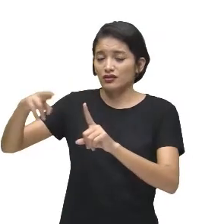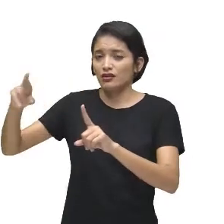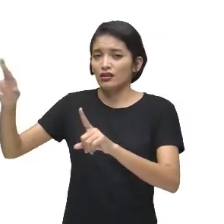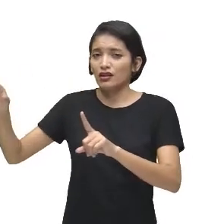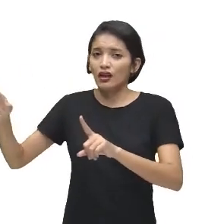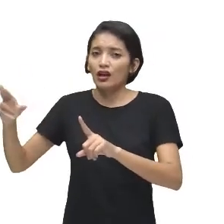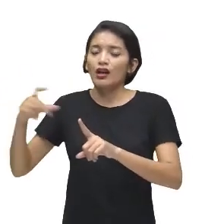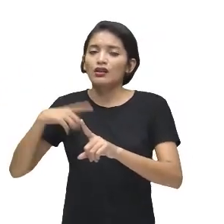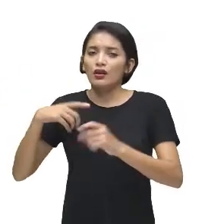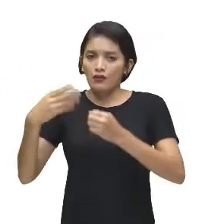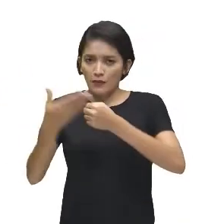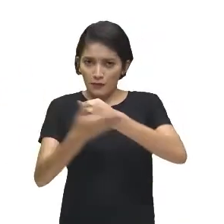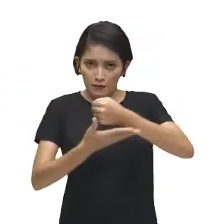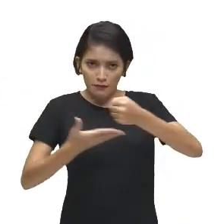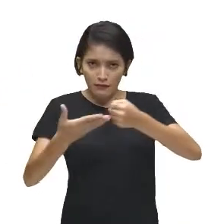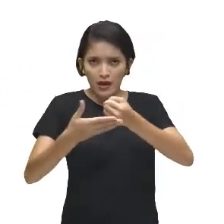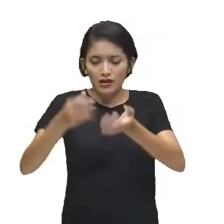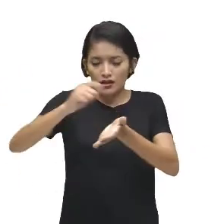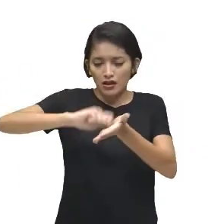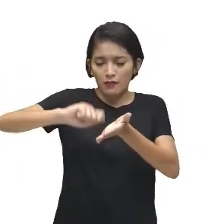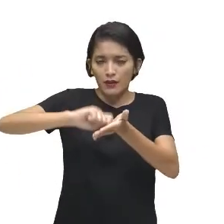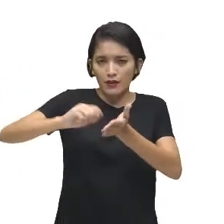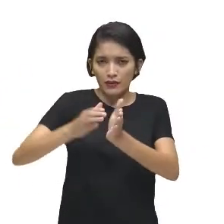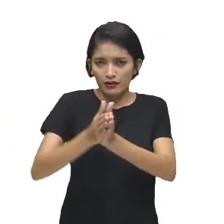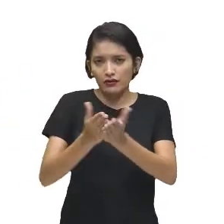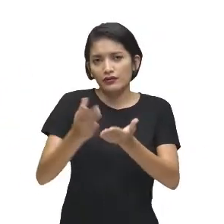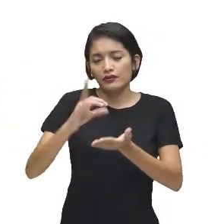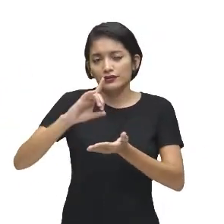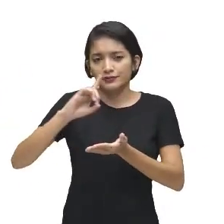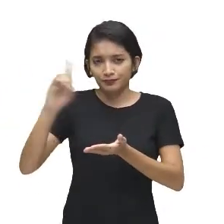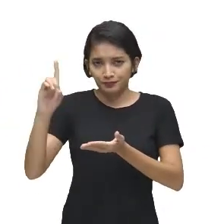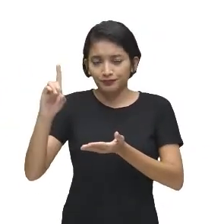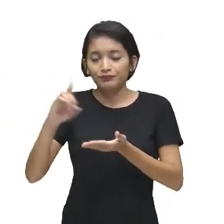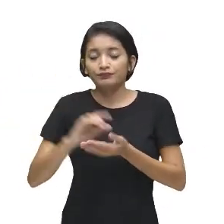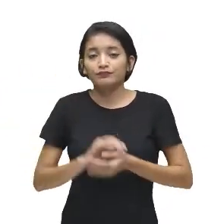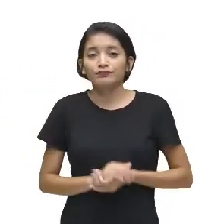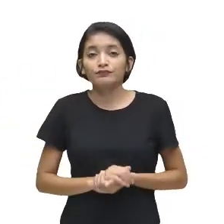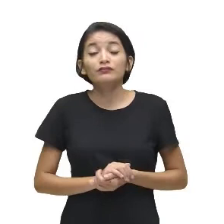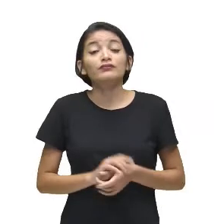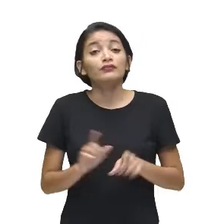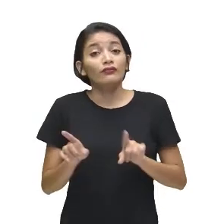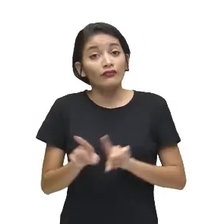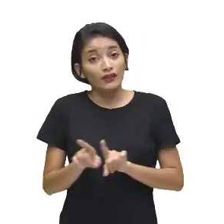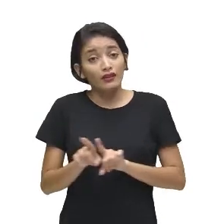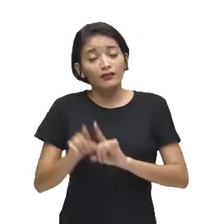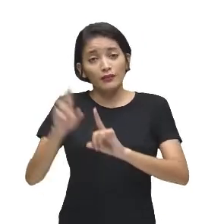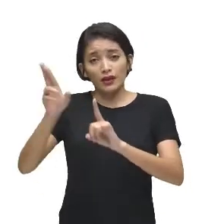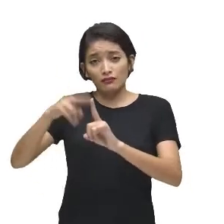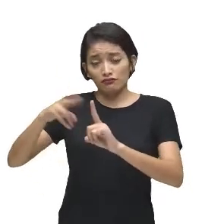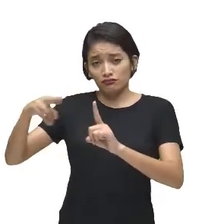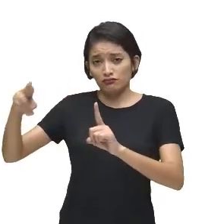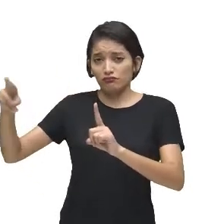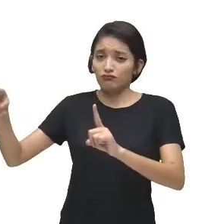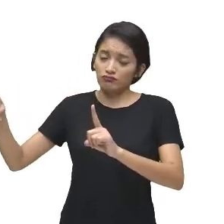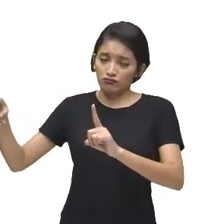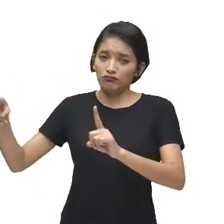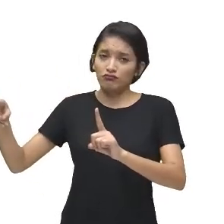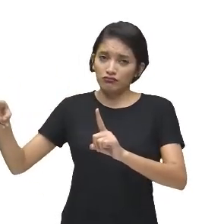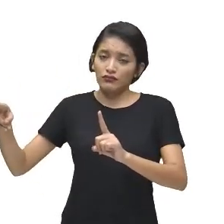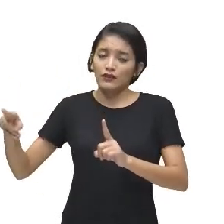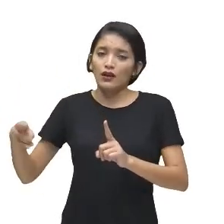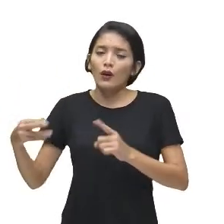um aporte nos livros sagrados, né, nós também temos religiões que